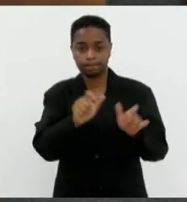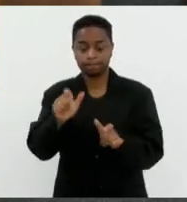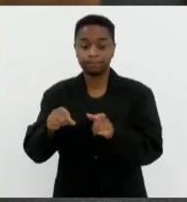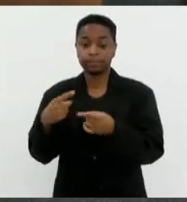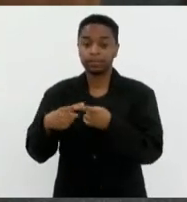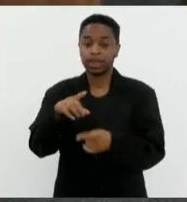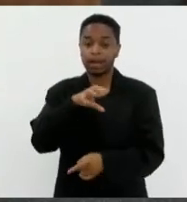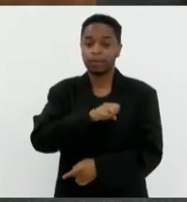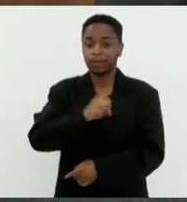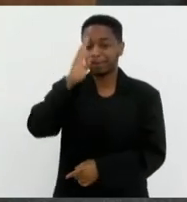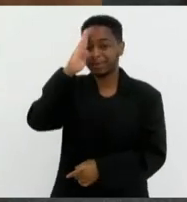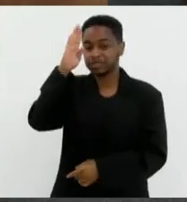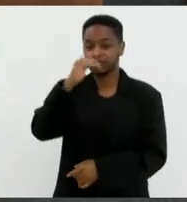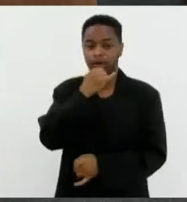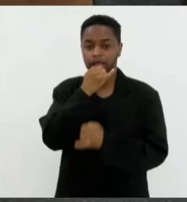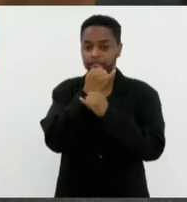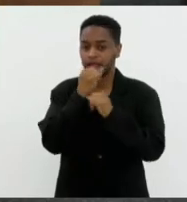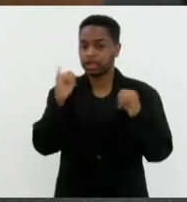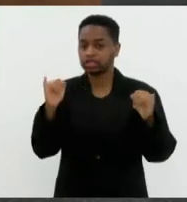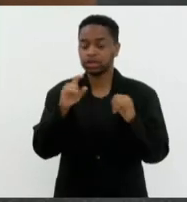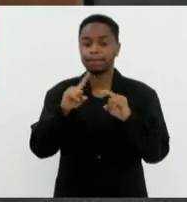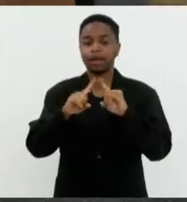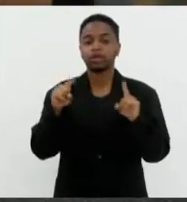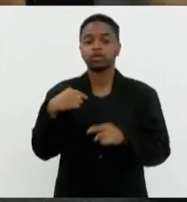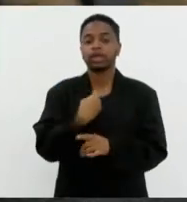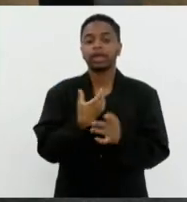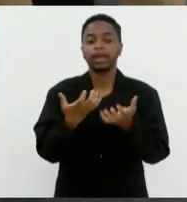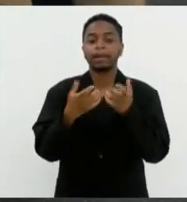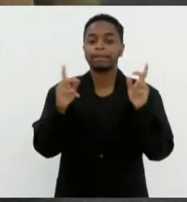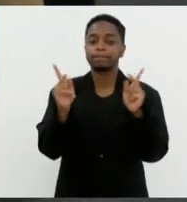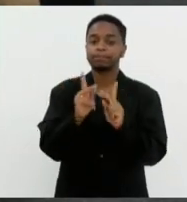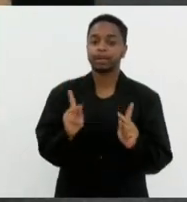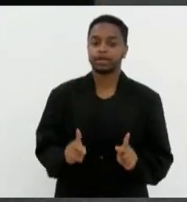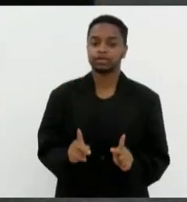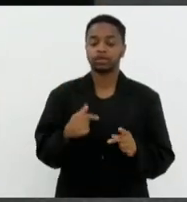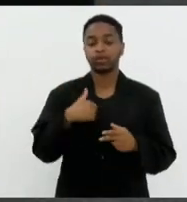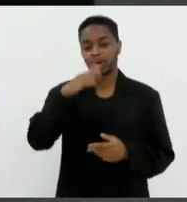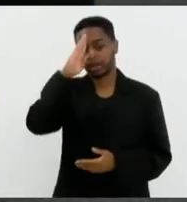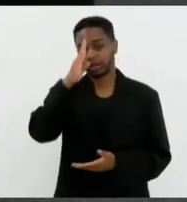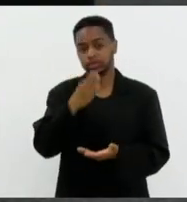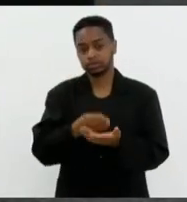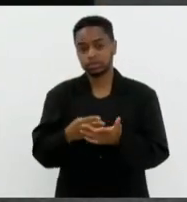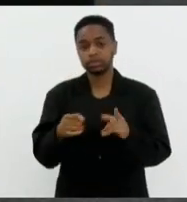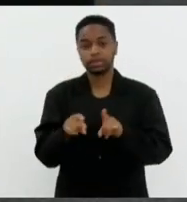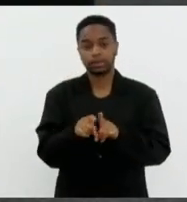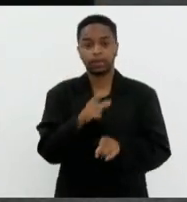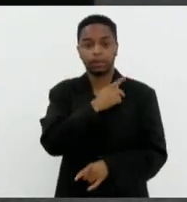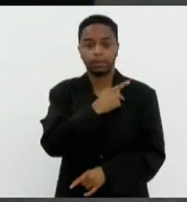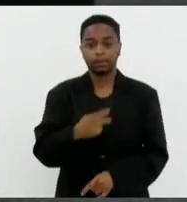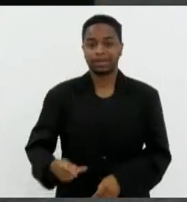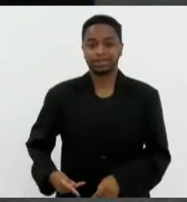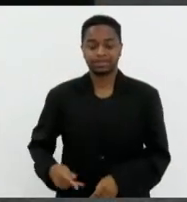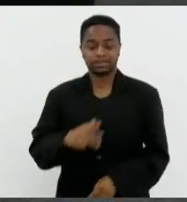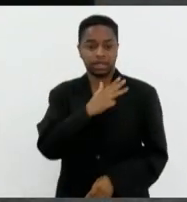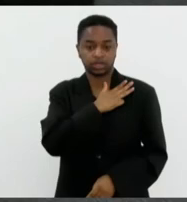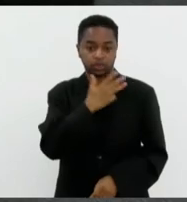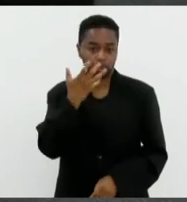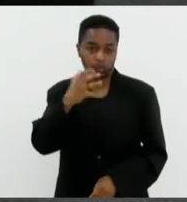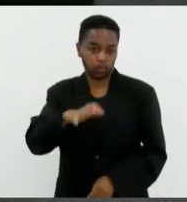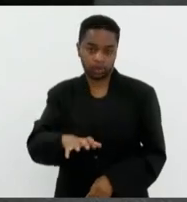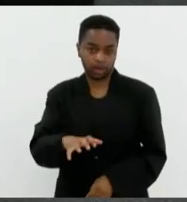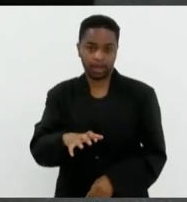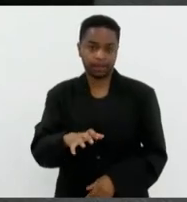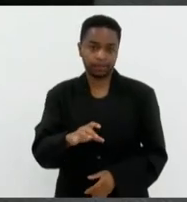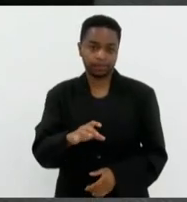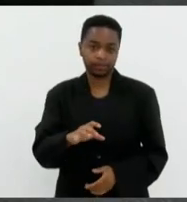maior energia, a gente quer a paz. Eu acredito que o presidente da República também não queira que